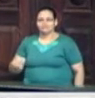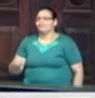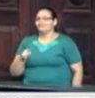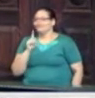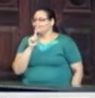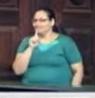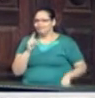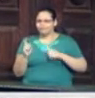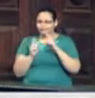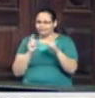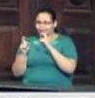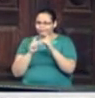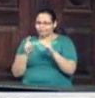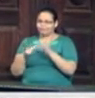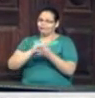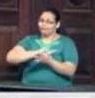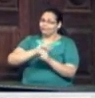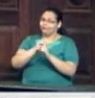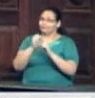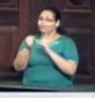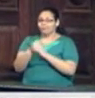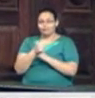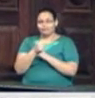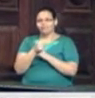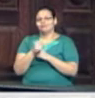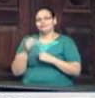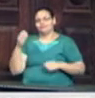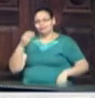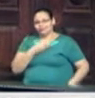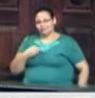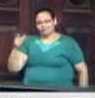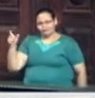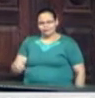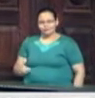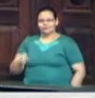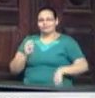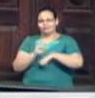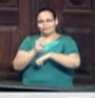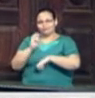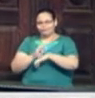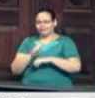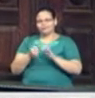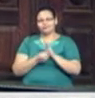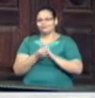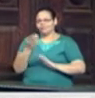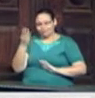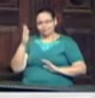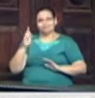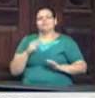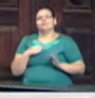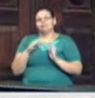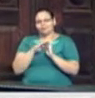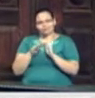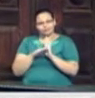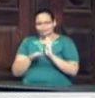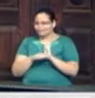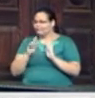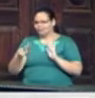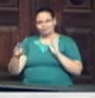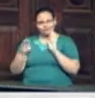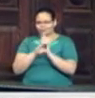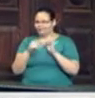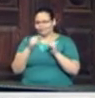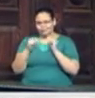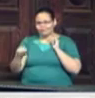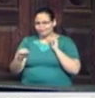não discutiu com a sociedade antecipadamente, e o governo do Estado mandou uma série de medidas inconstitucionais ou que não